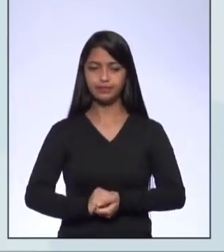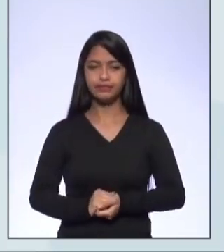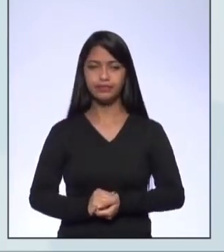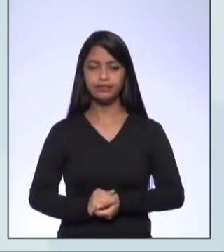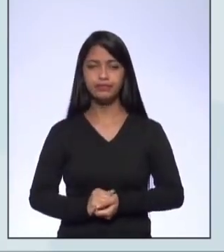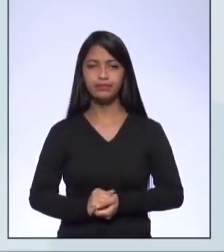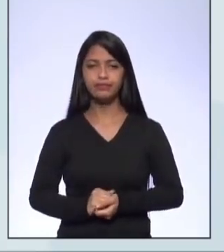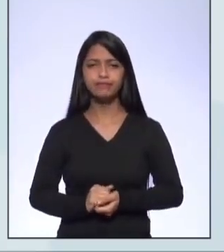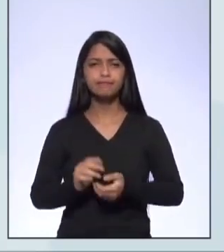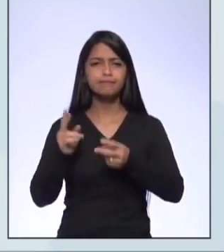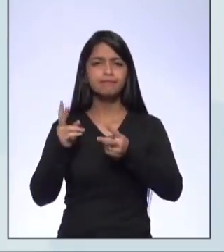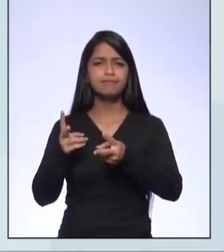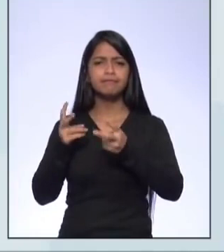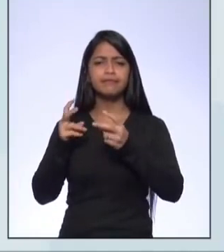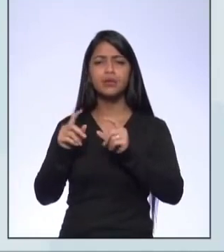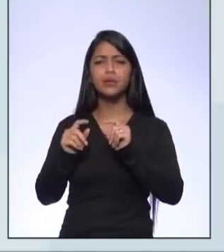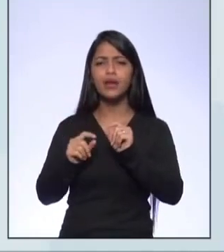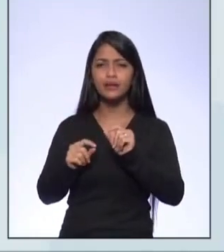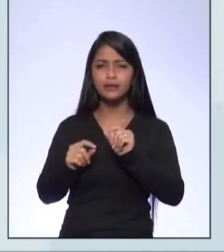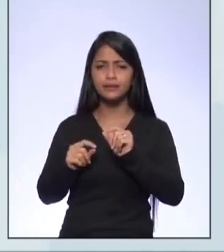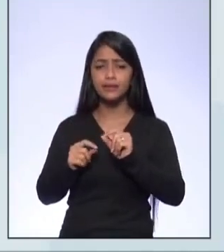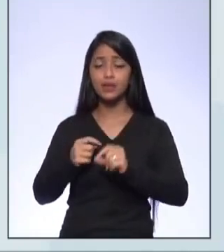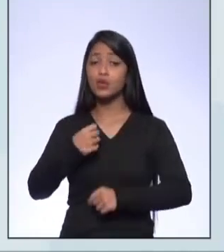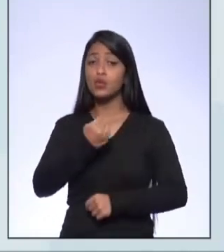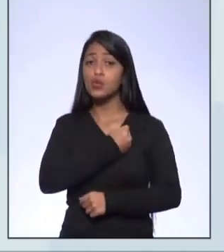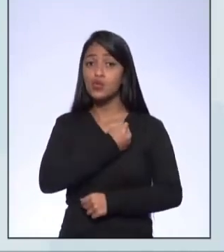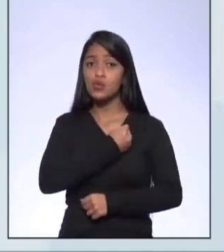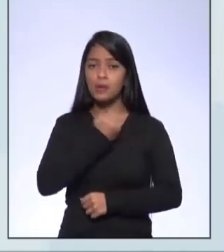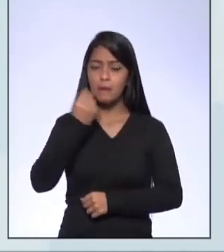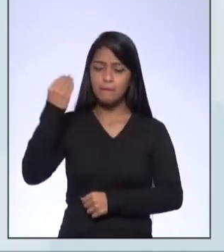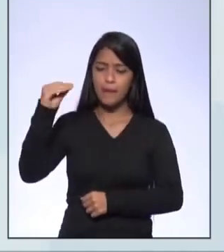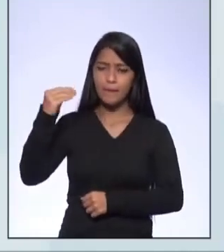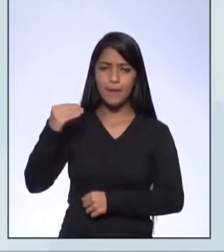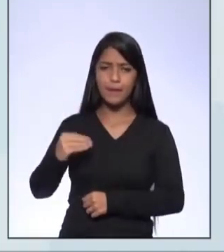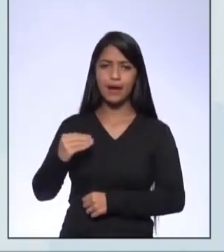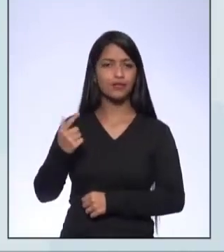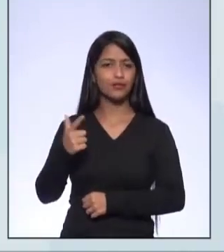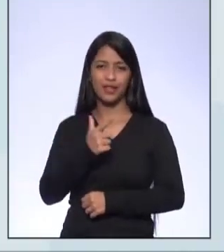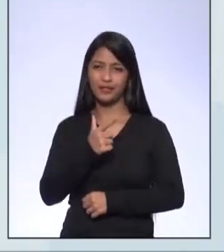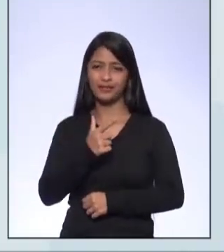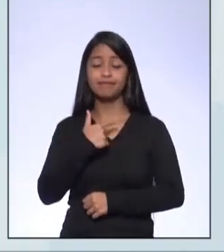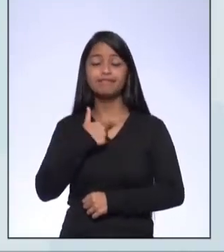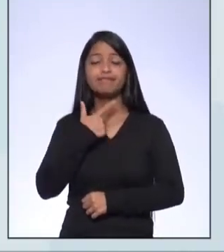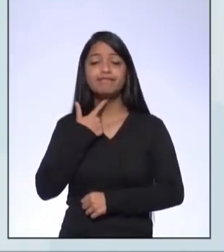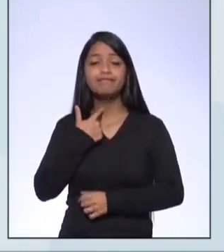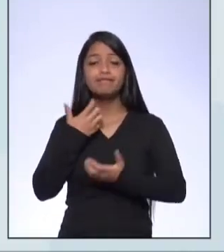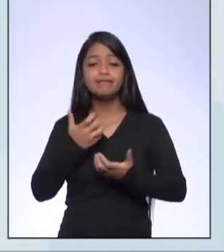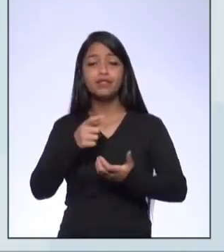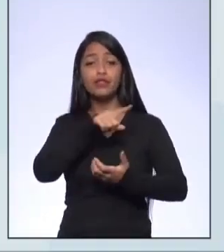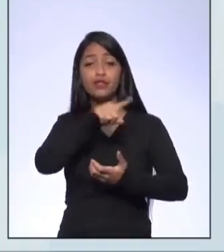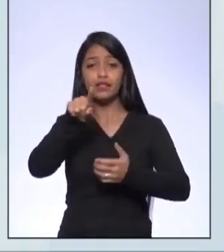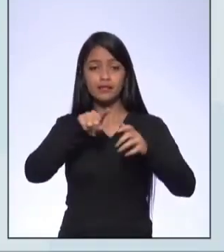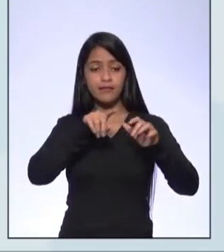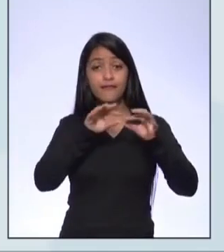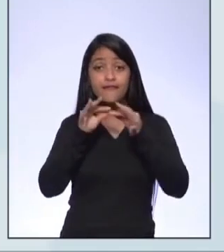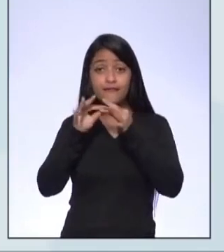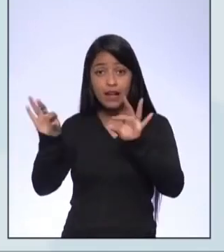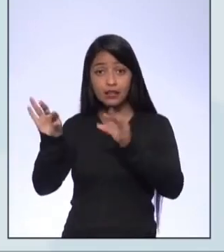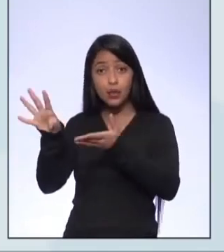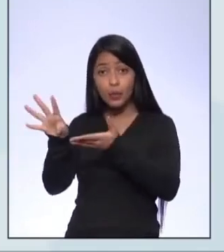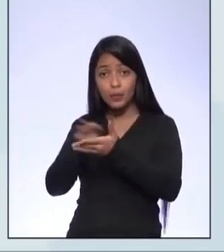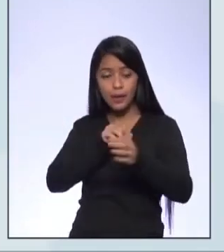e vocês percebam que eu não coloquei números. Por quê? Porque eu quero que vocês digitem as frases. Então, digitem as 3